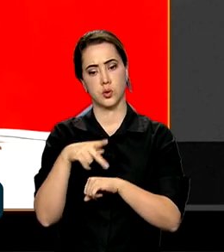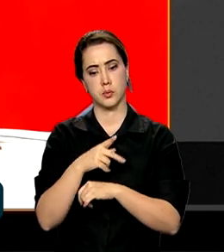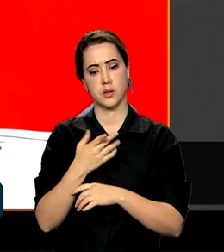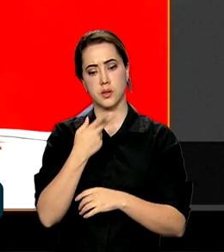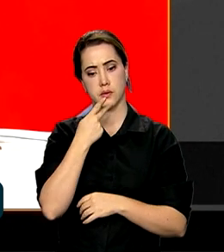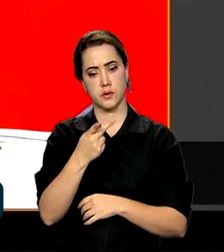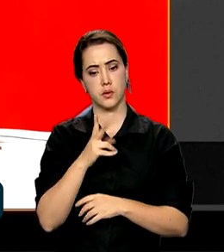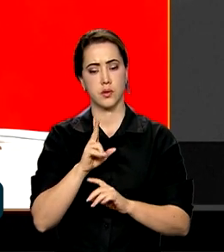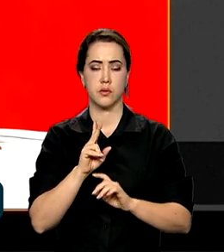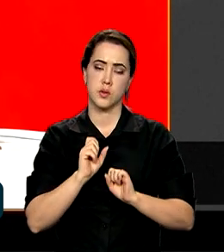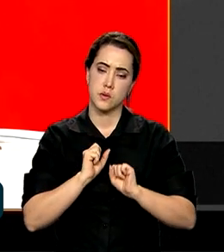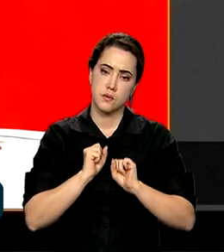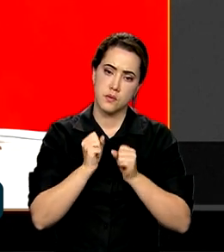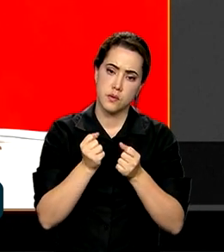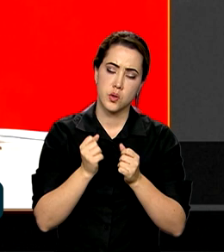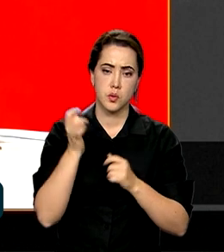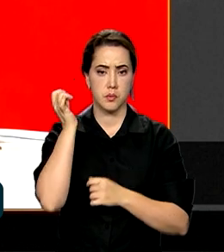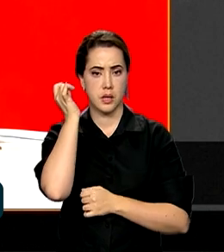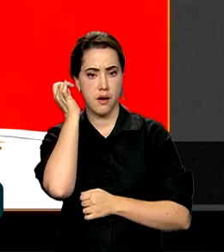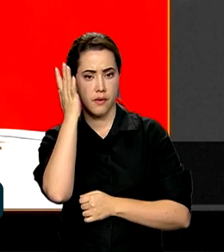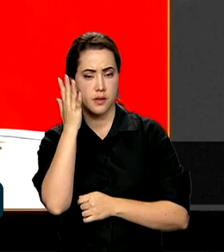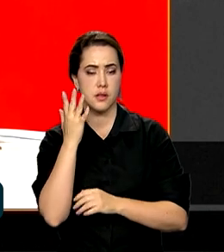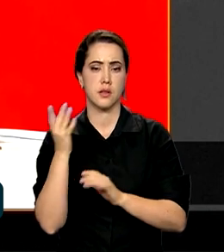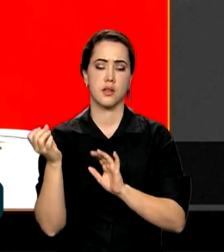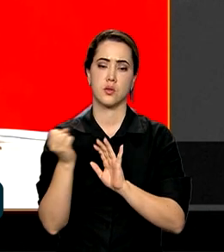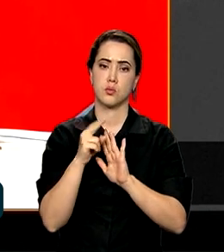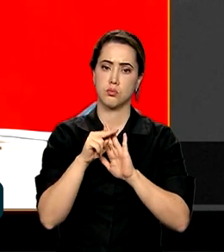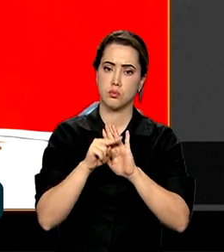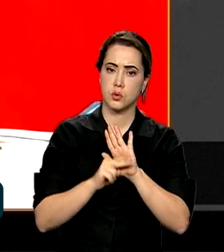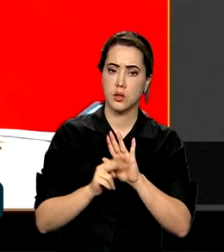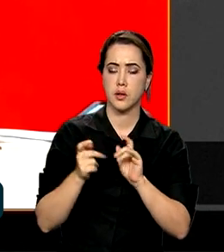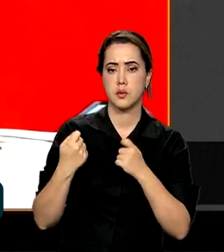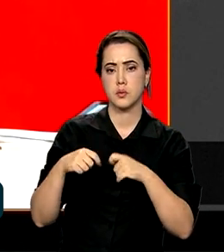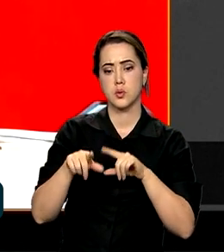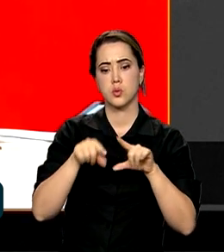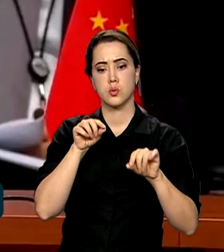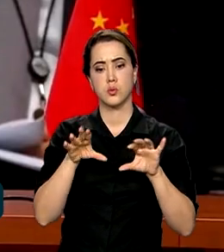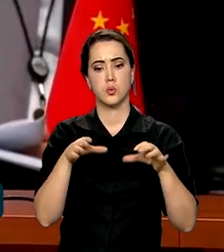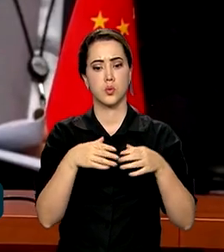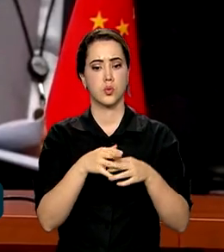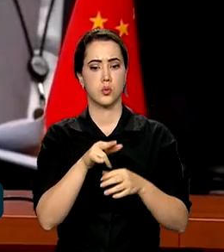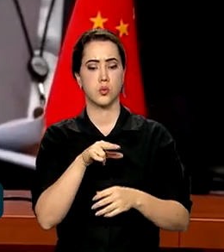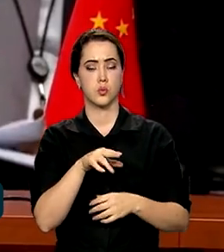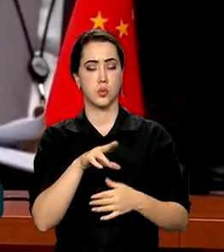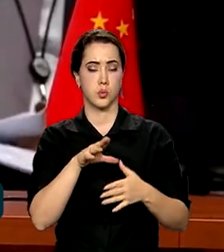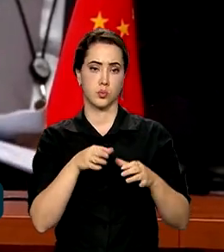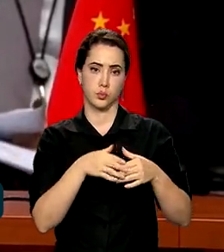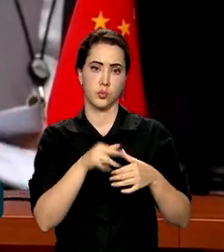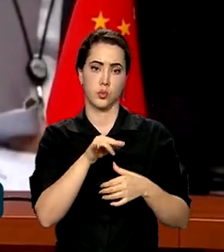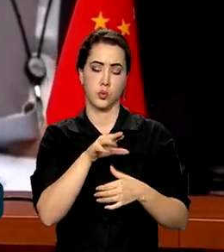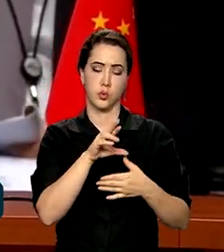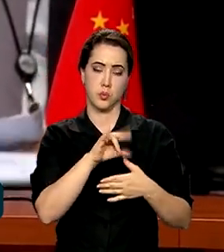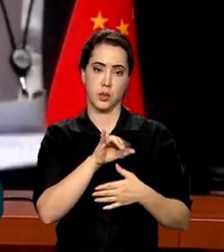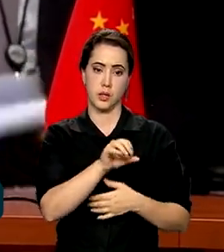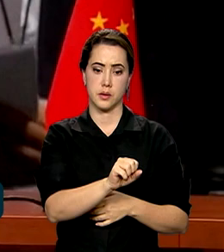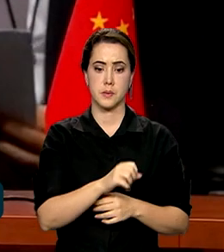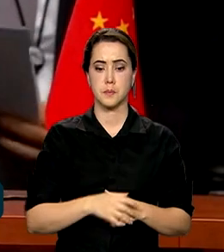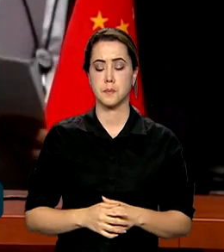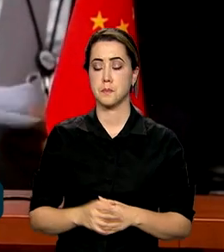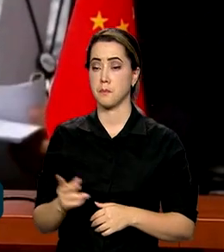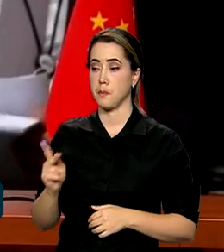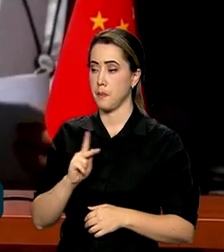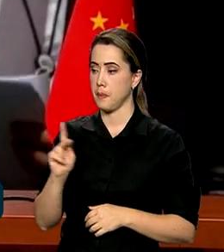que vai fazer o máximo para facilitar a implementação do que for decidido pela cúpula. Já o presidente da China, Xi